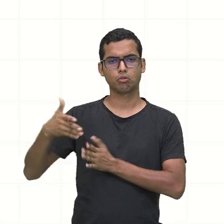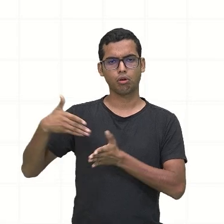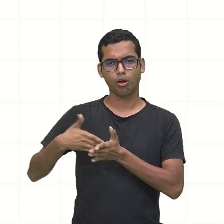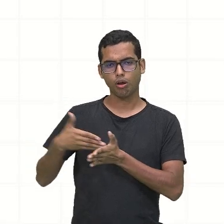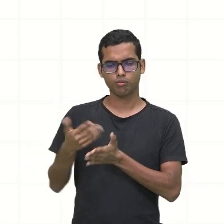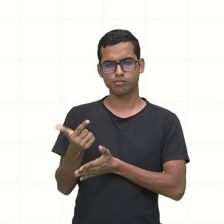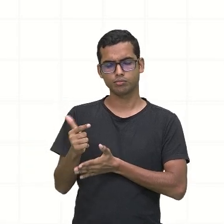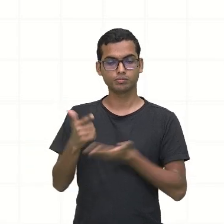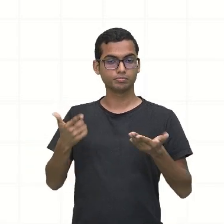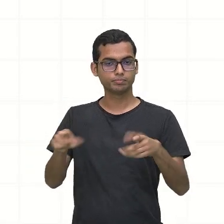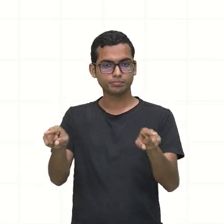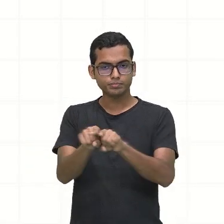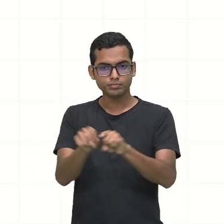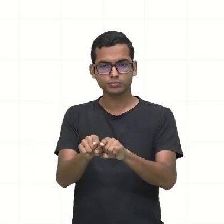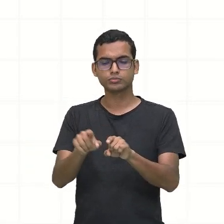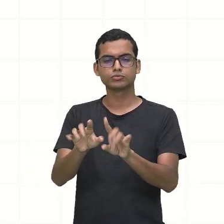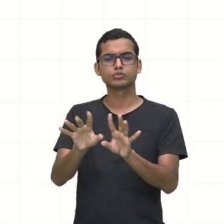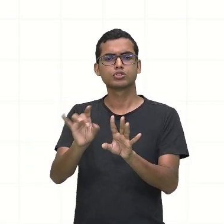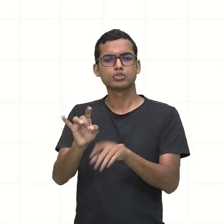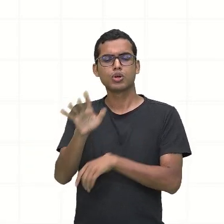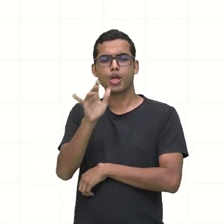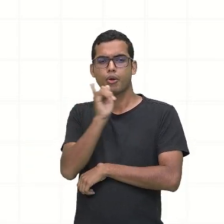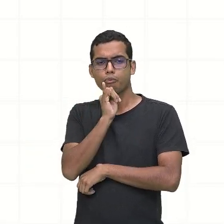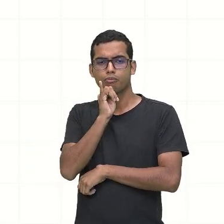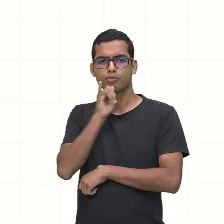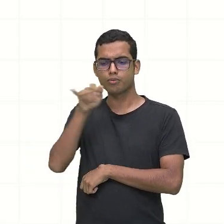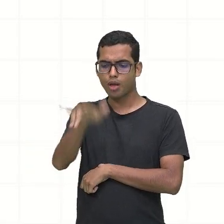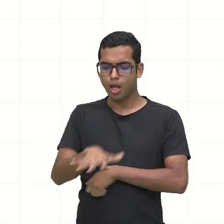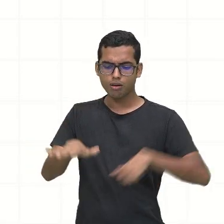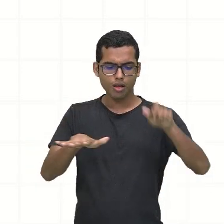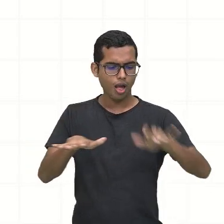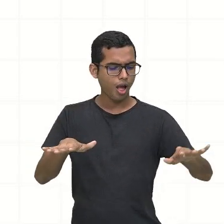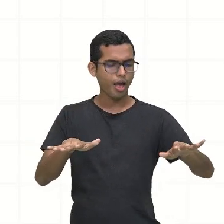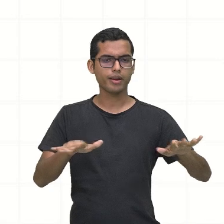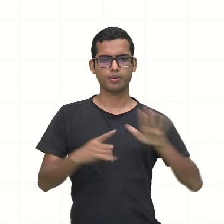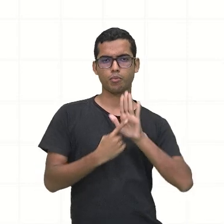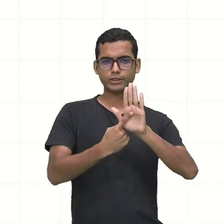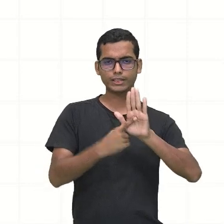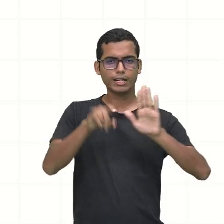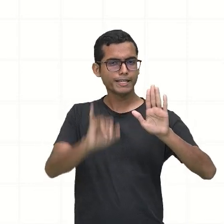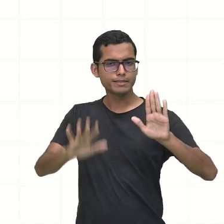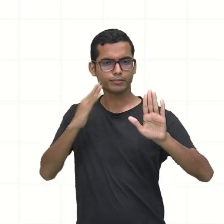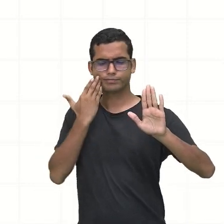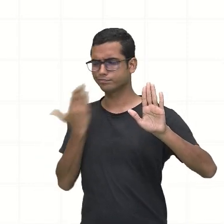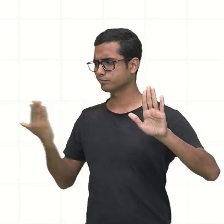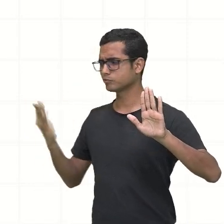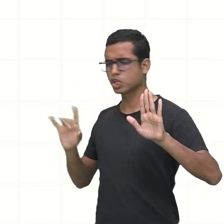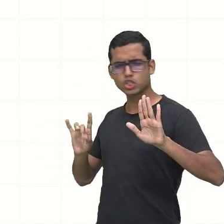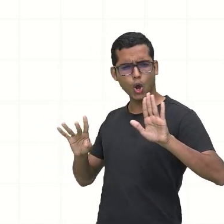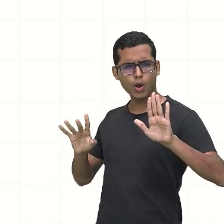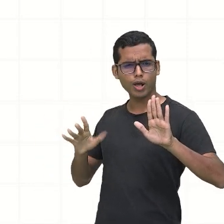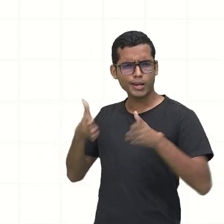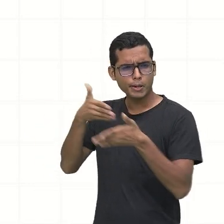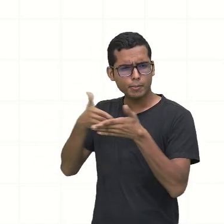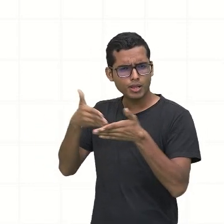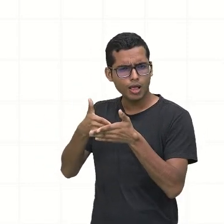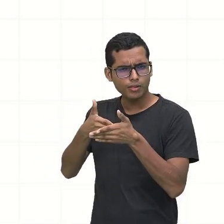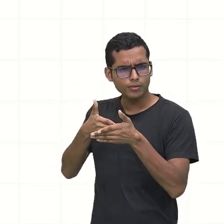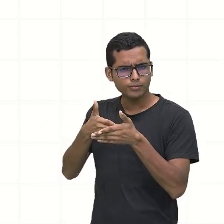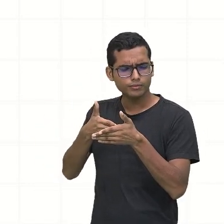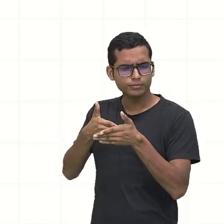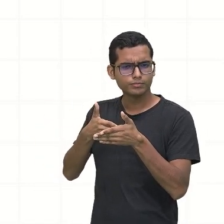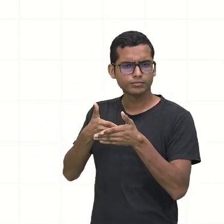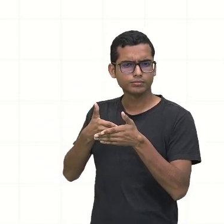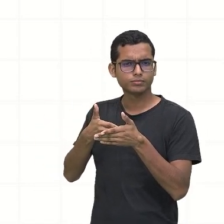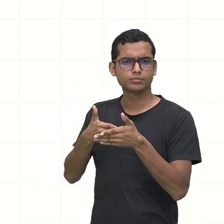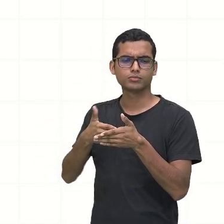resume apenas a essa parte aqui que o professor está sinalizando. É como se um plano se estendesse